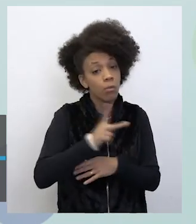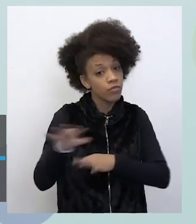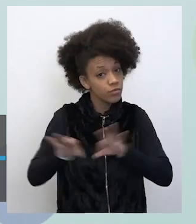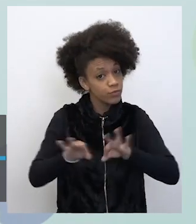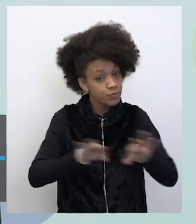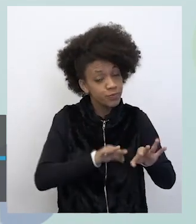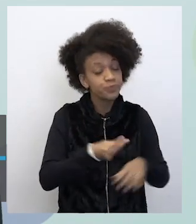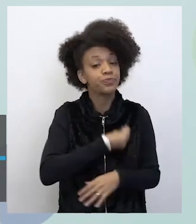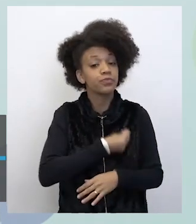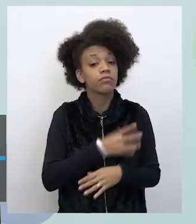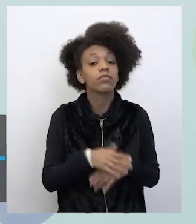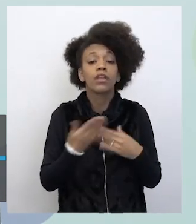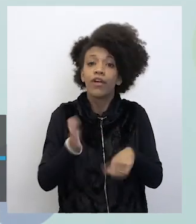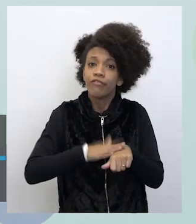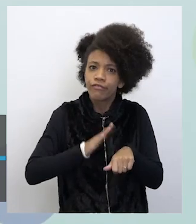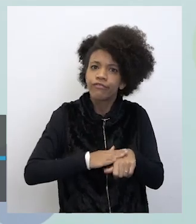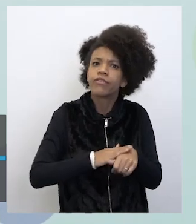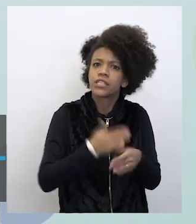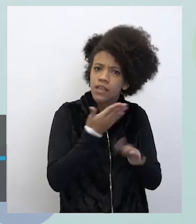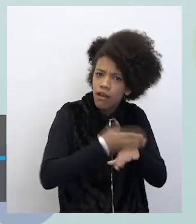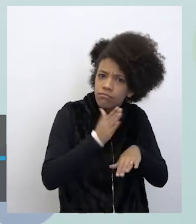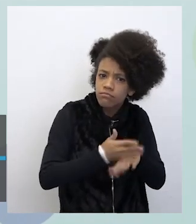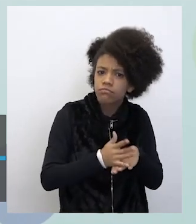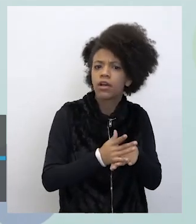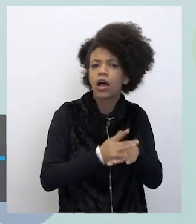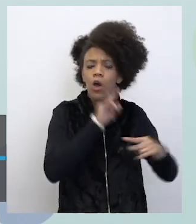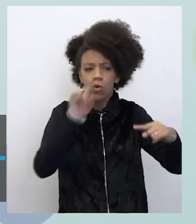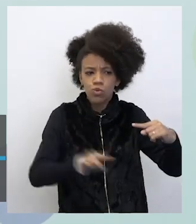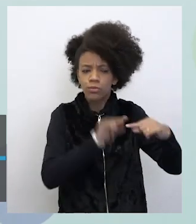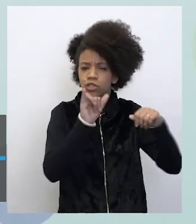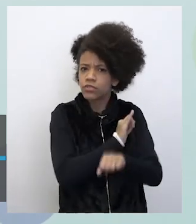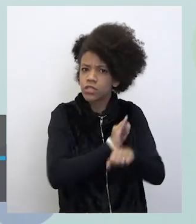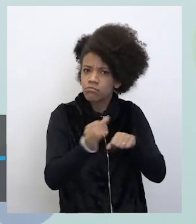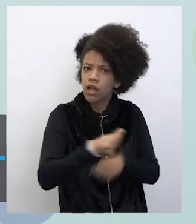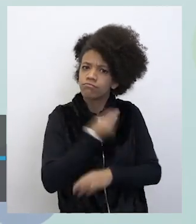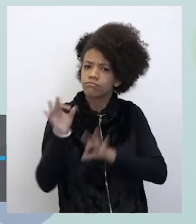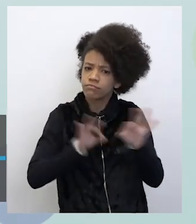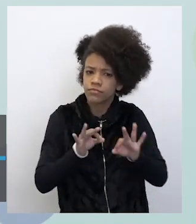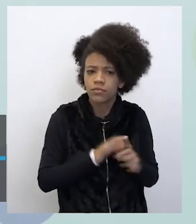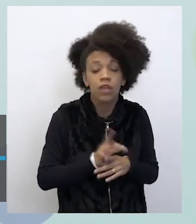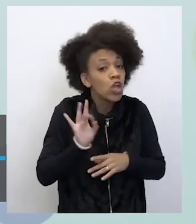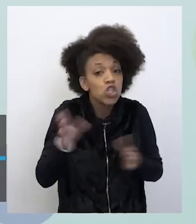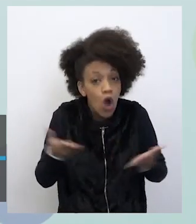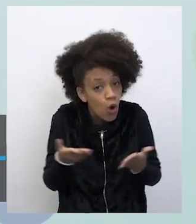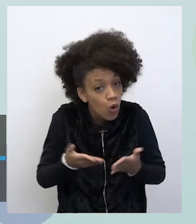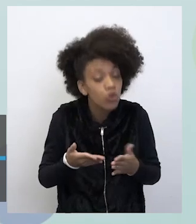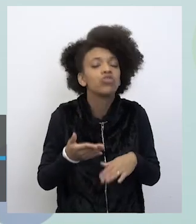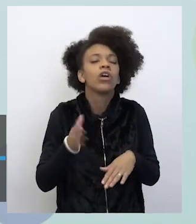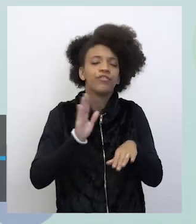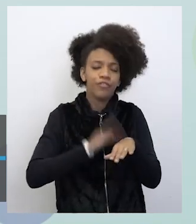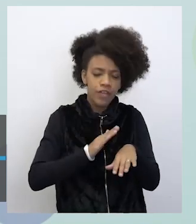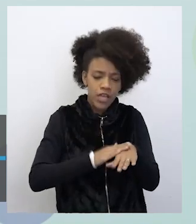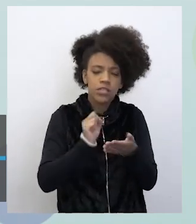vida, que ele vai fazer esse exercício da aplicação da rubrica com vocês. Então, não vai ser só dessa vez, a gente fez um exercício e